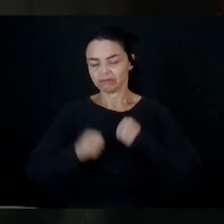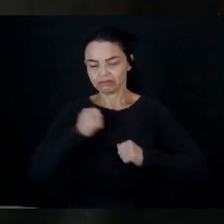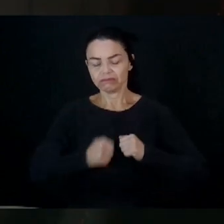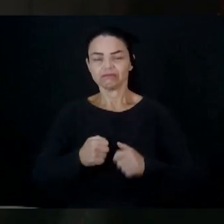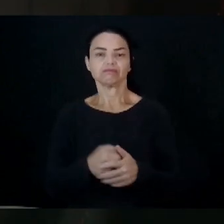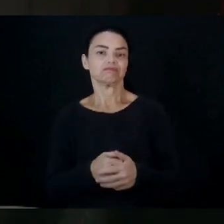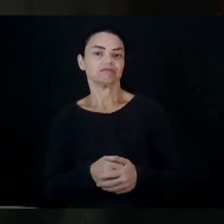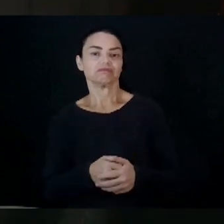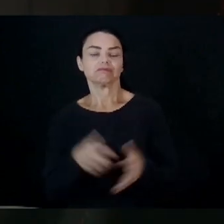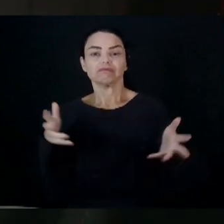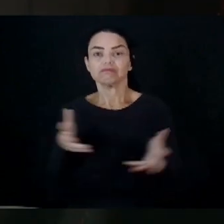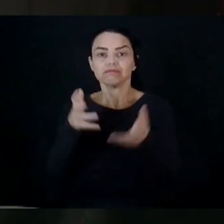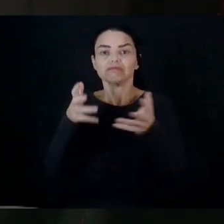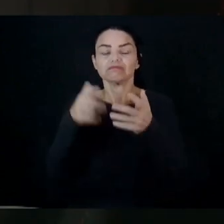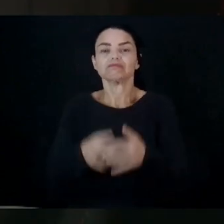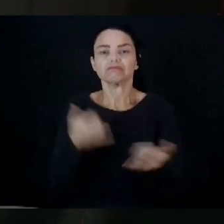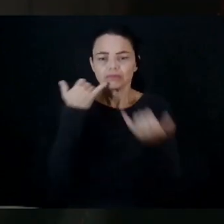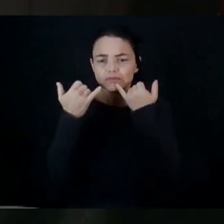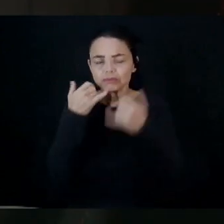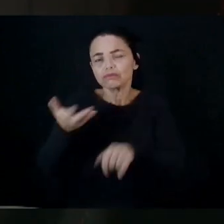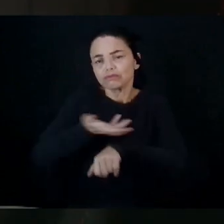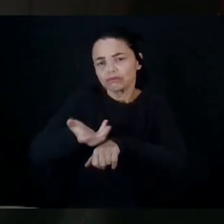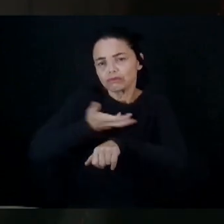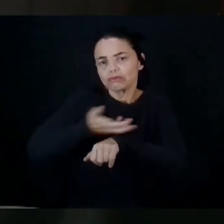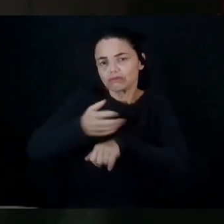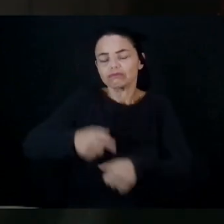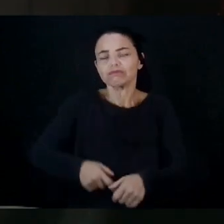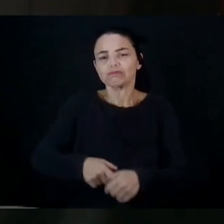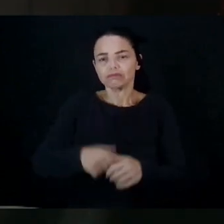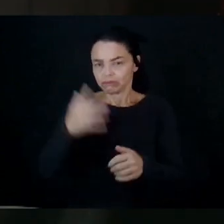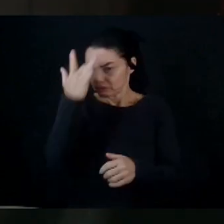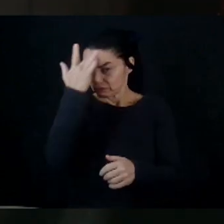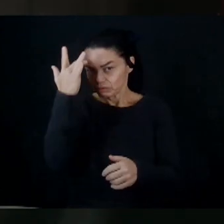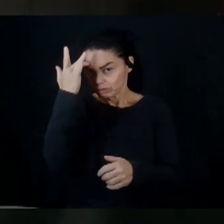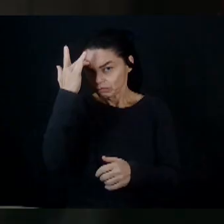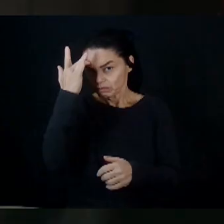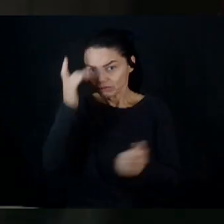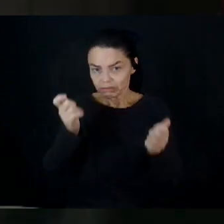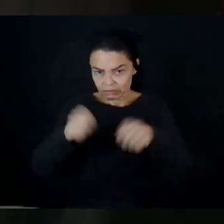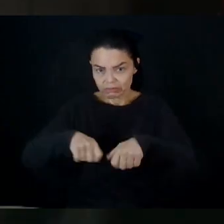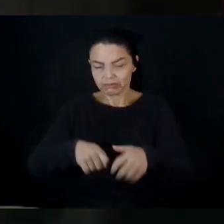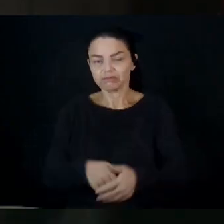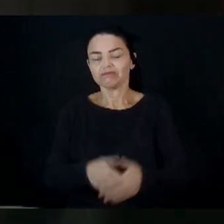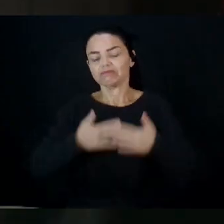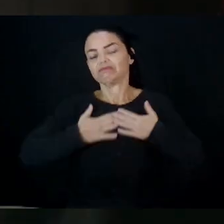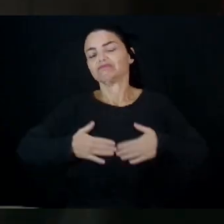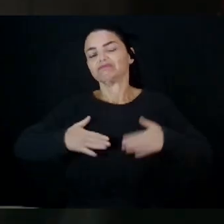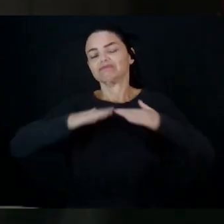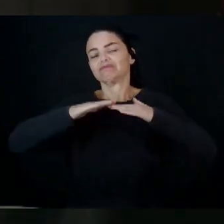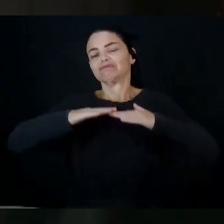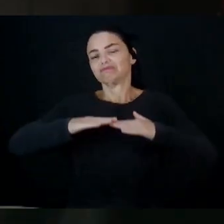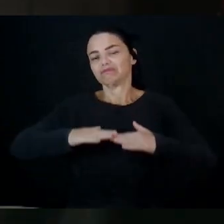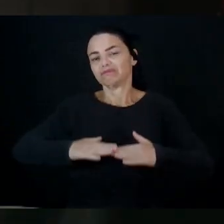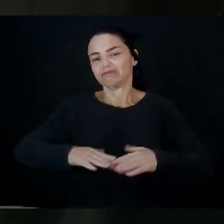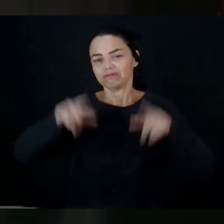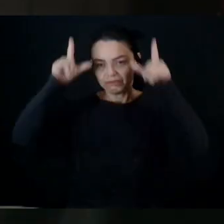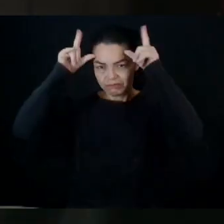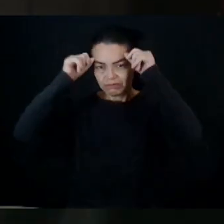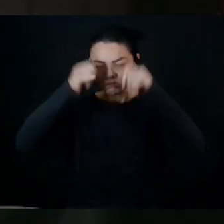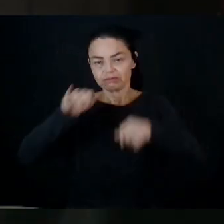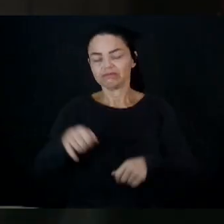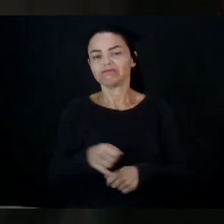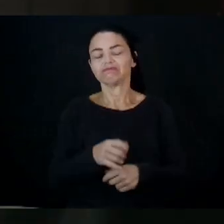da rotina acelerada sobre a nossa saúde mental. Então, que a gente possa ficar mais tranquila. Aproveita esse final de semana aí,